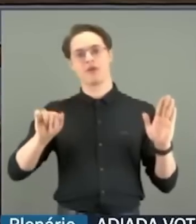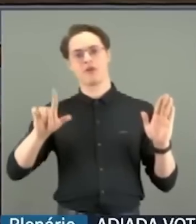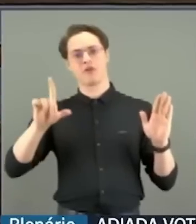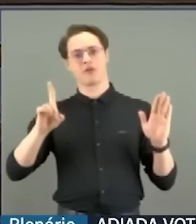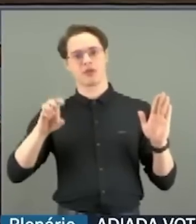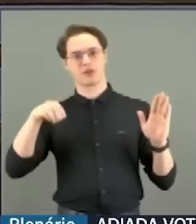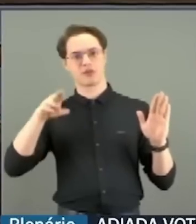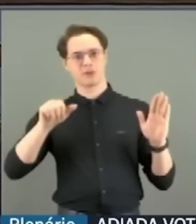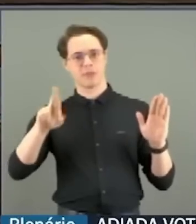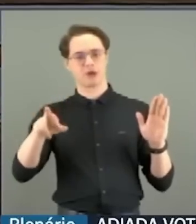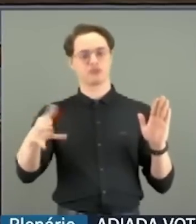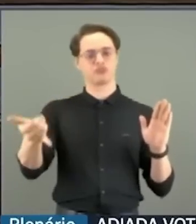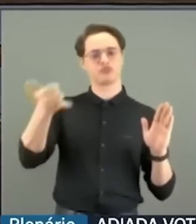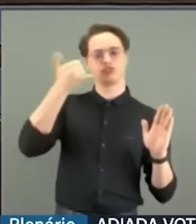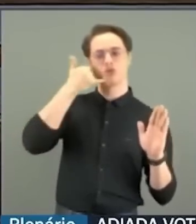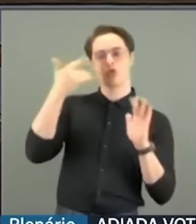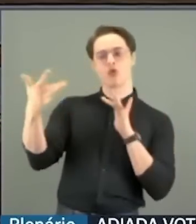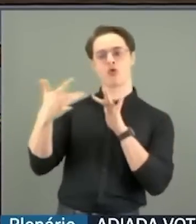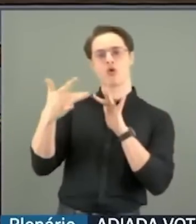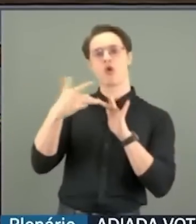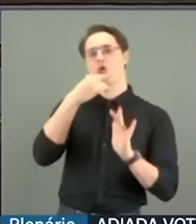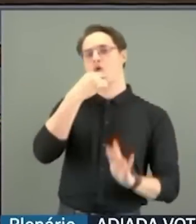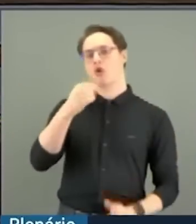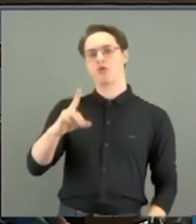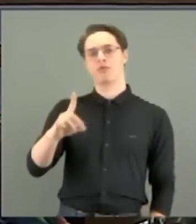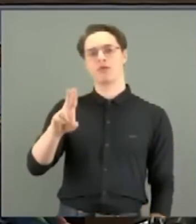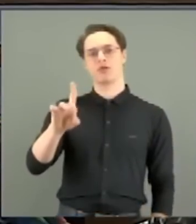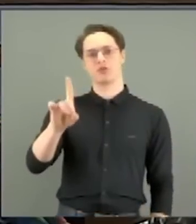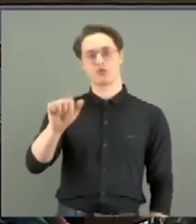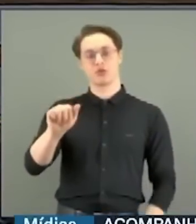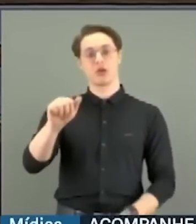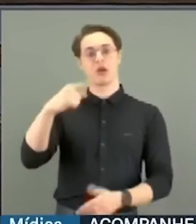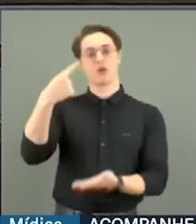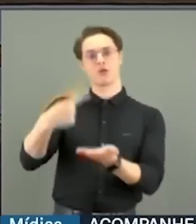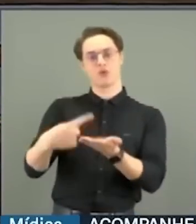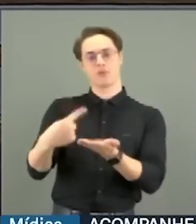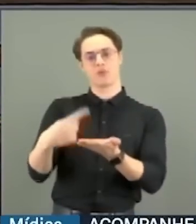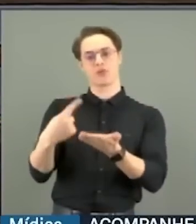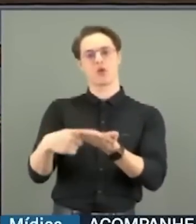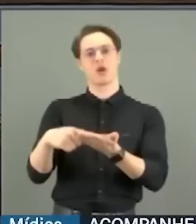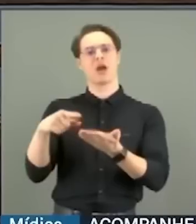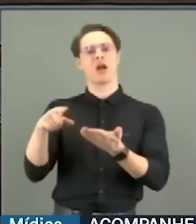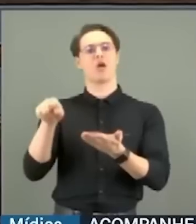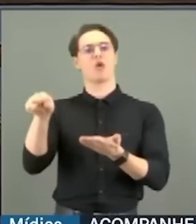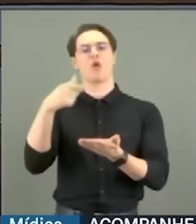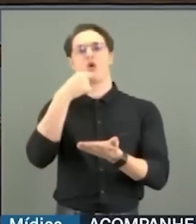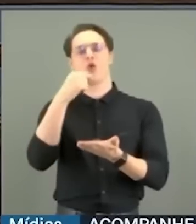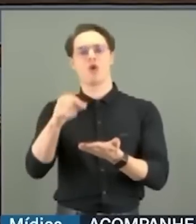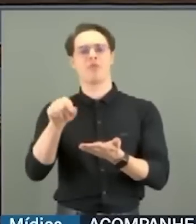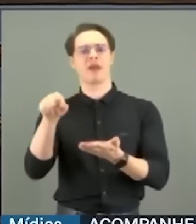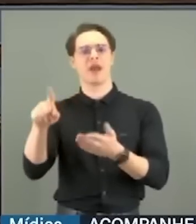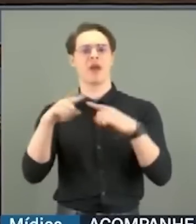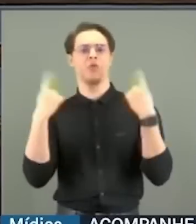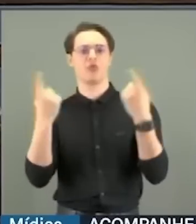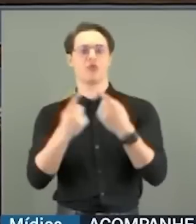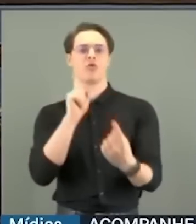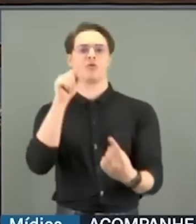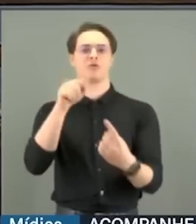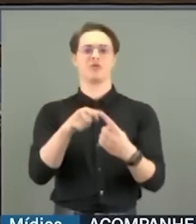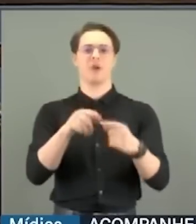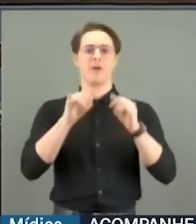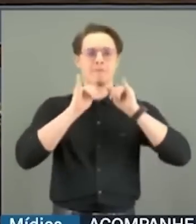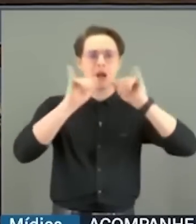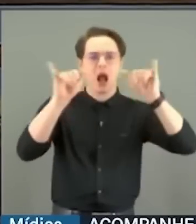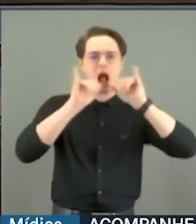Duda e agendou essa reunião mais tarde com o marqueteiro da campanha, porque o Valdemar fez